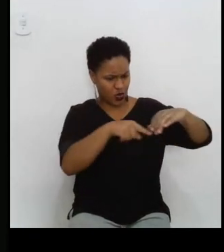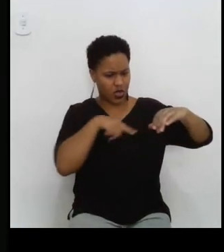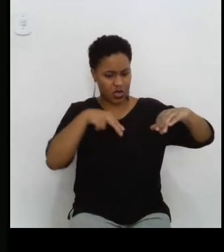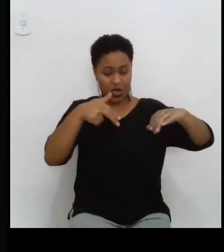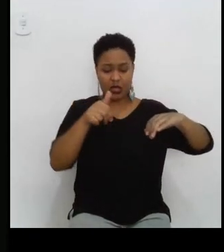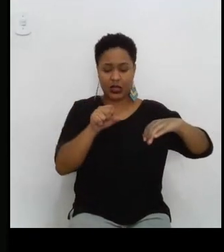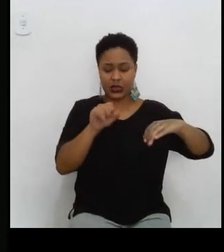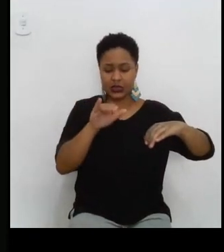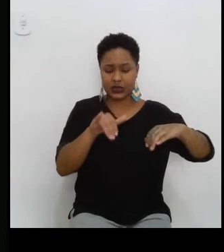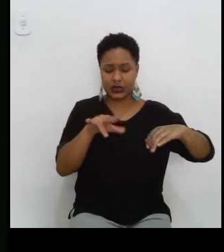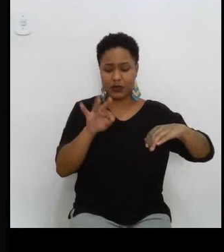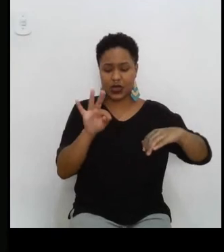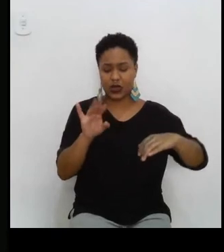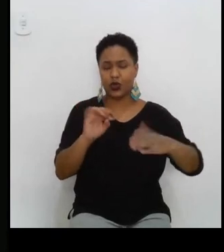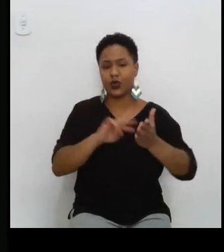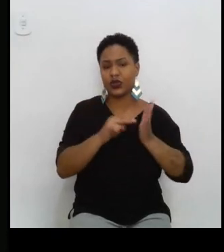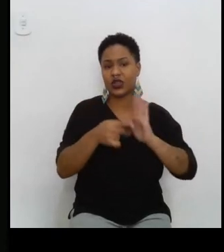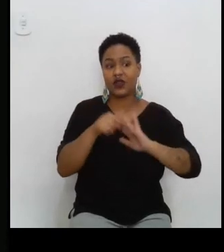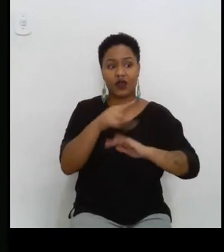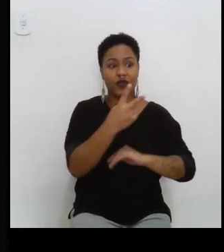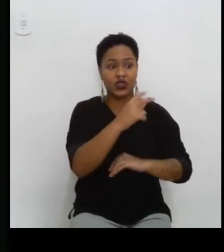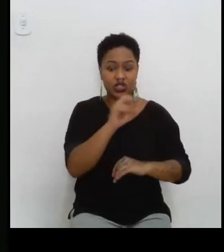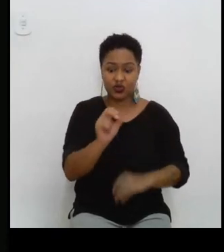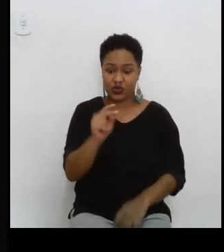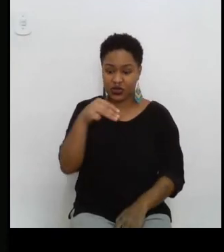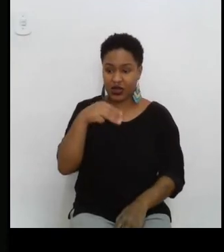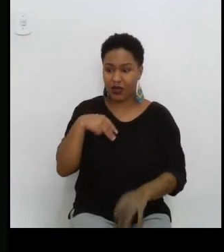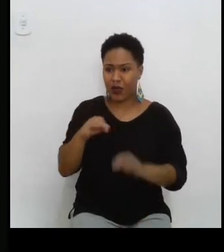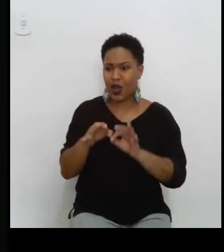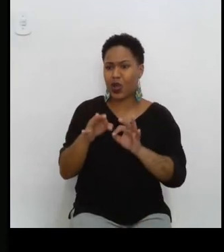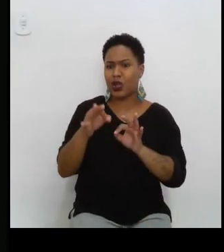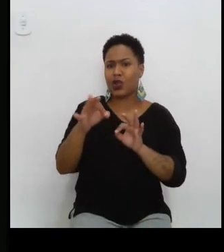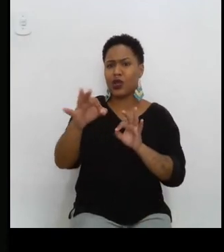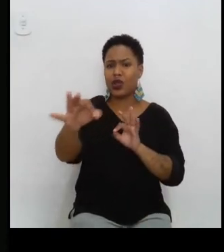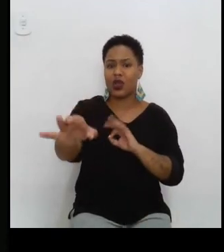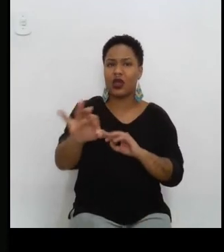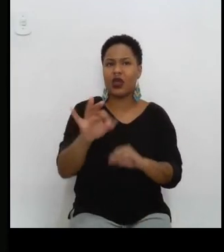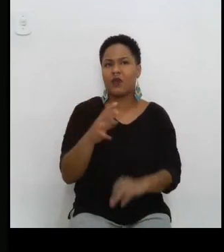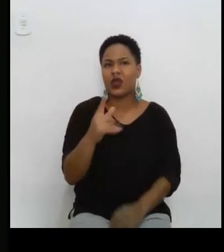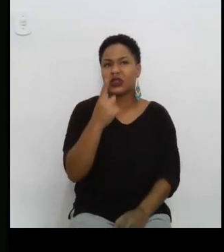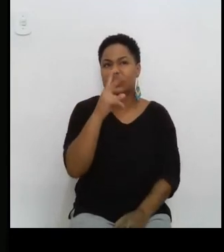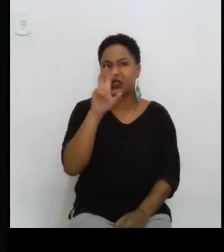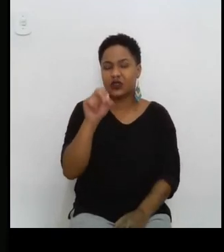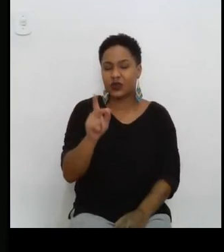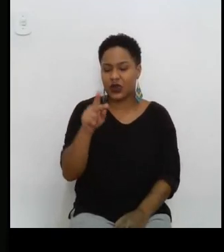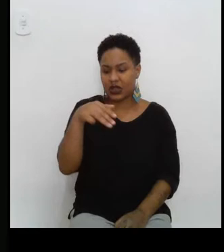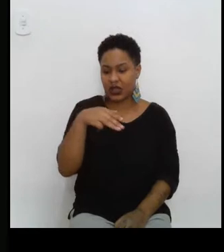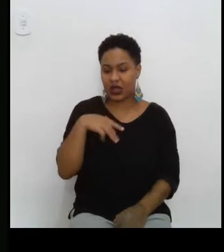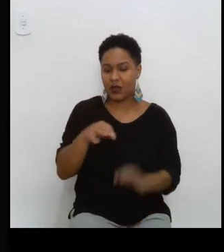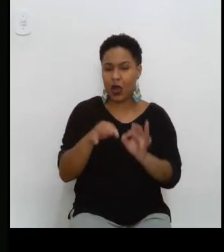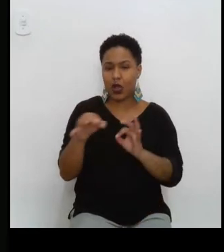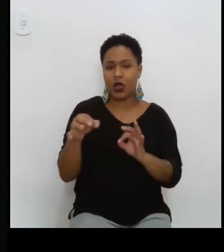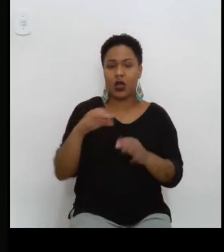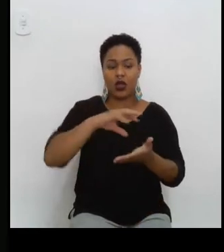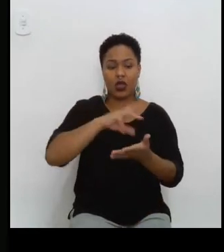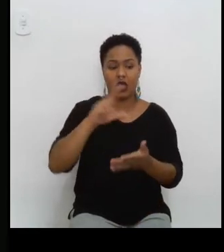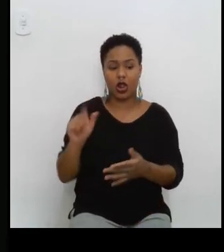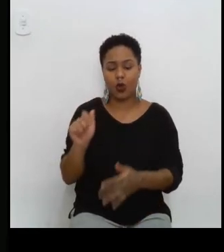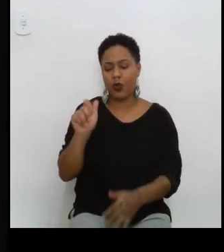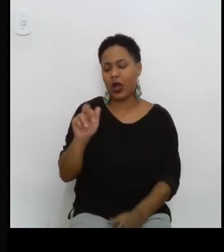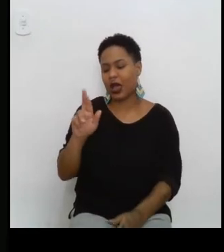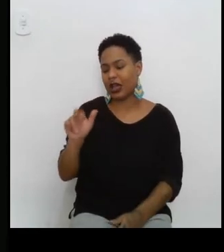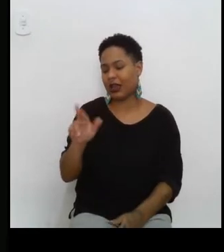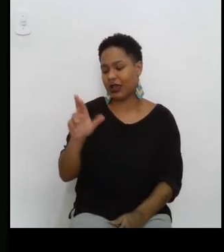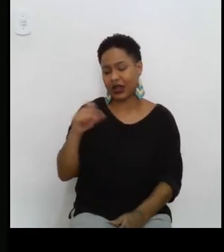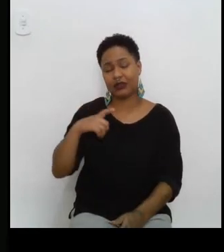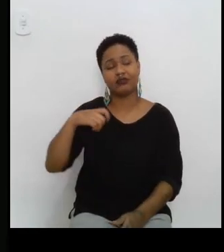significa então que você tava mais de 200 quilômetros daqui pelo menos 150 km de turno das Araras que sim é real